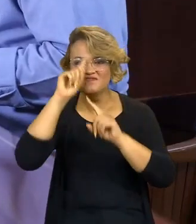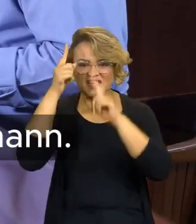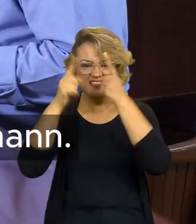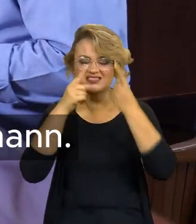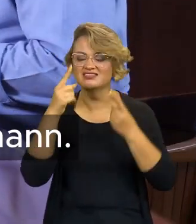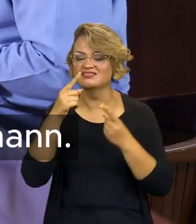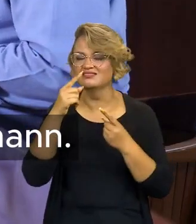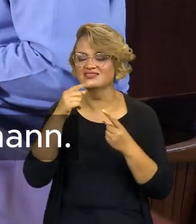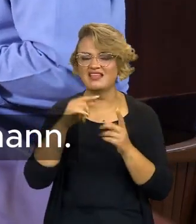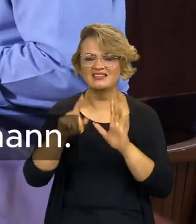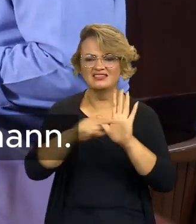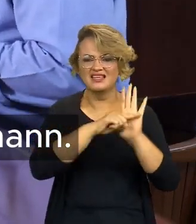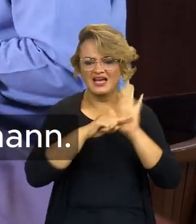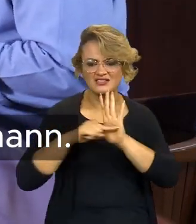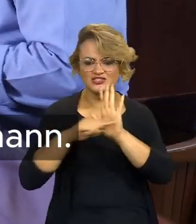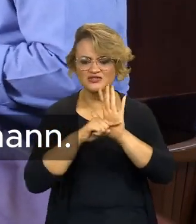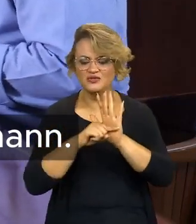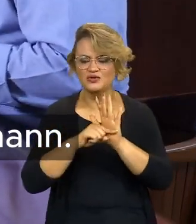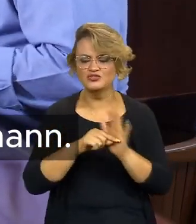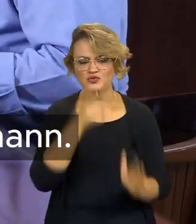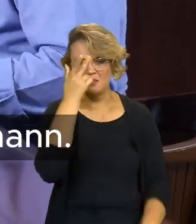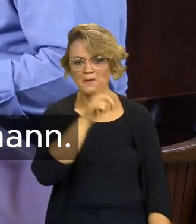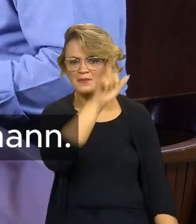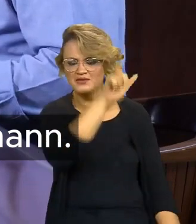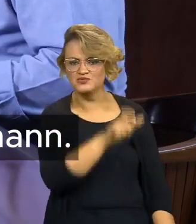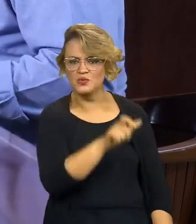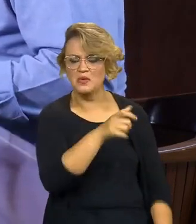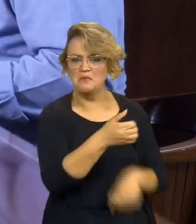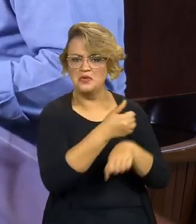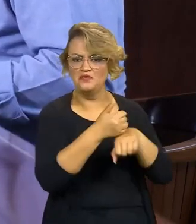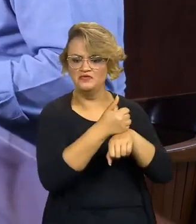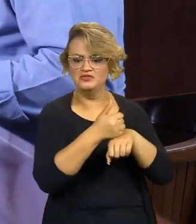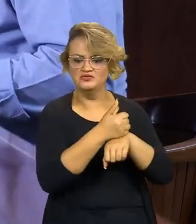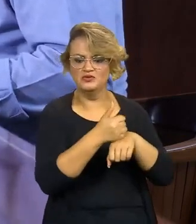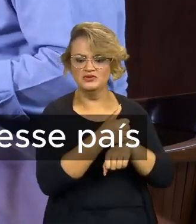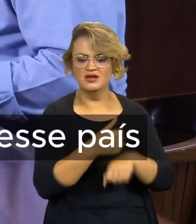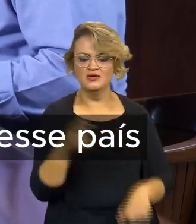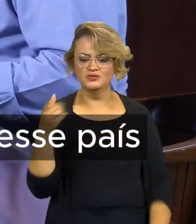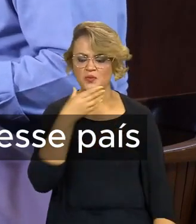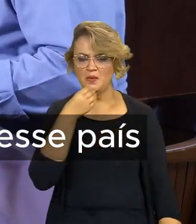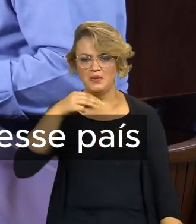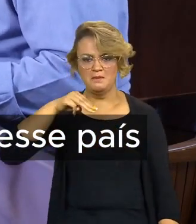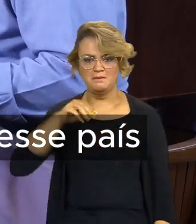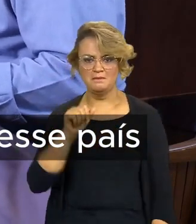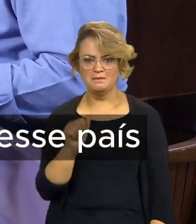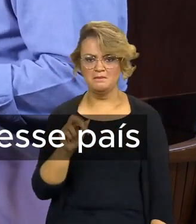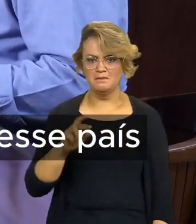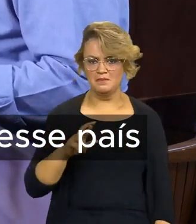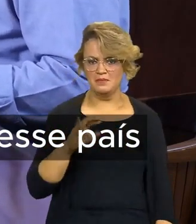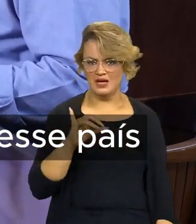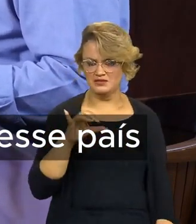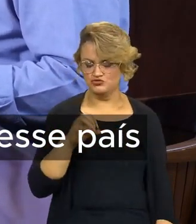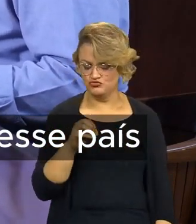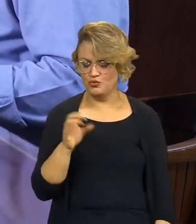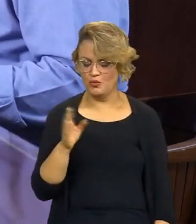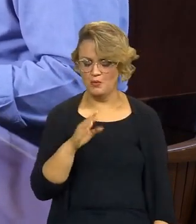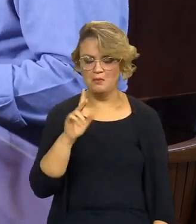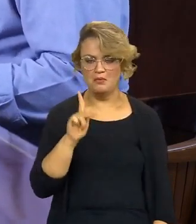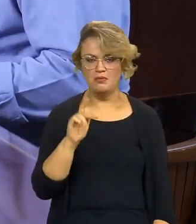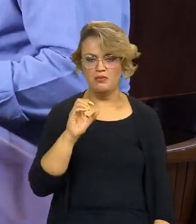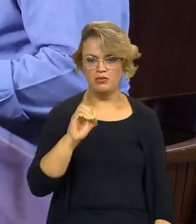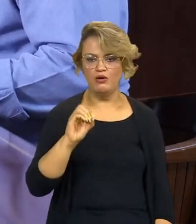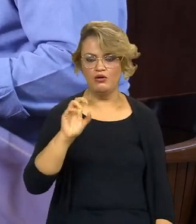de uma pessoa da qualificação do Márcio Postman mas o poste é um dos grandes intelectuais desse país